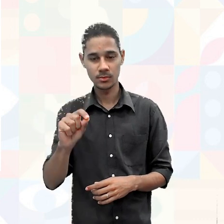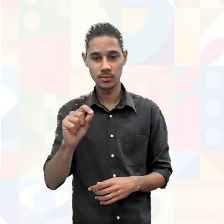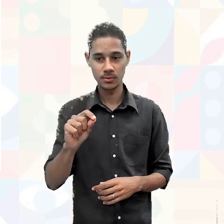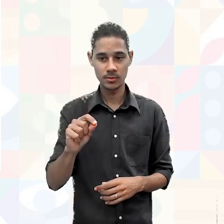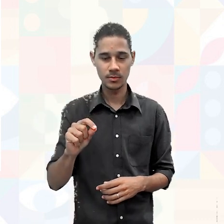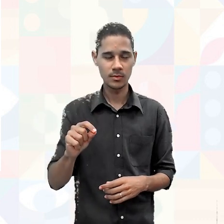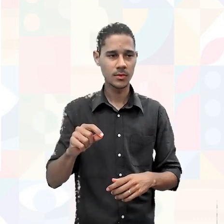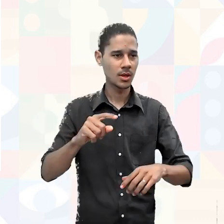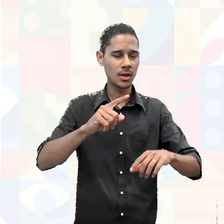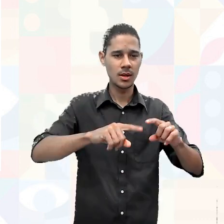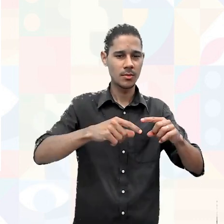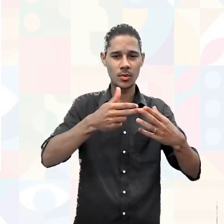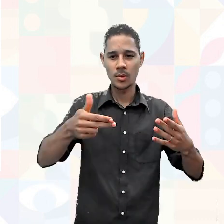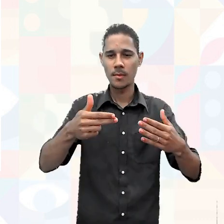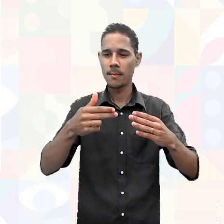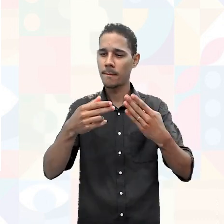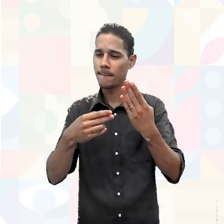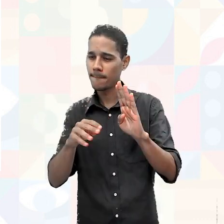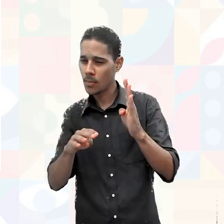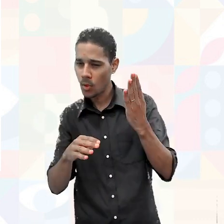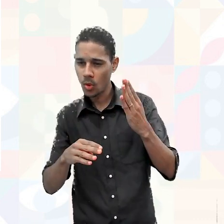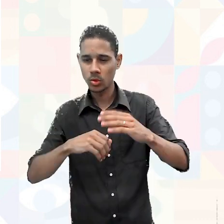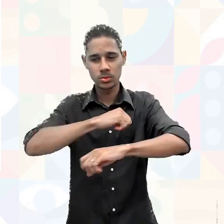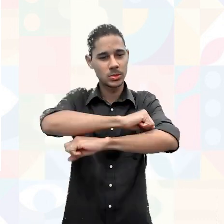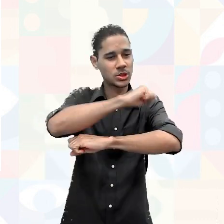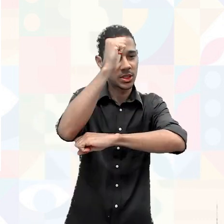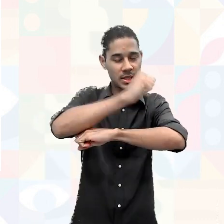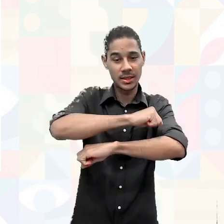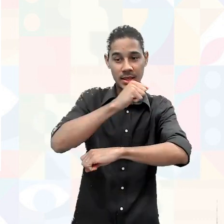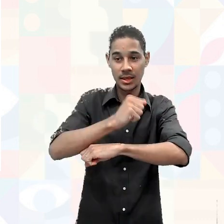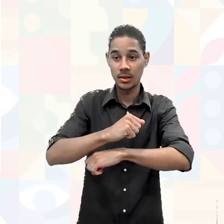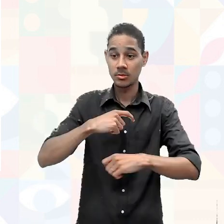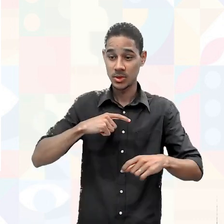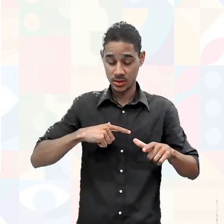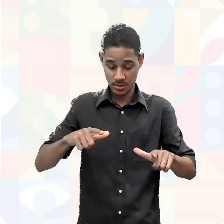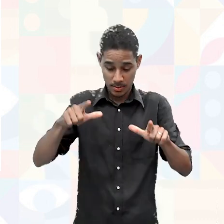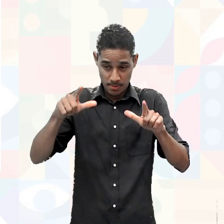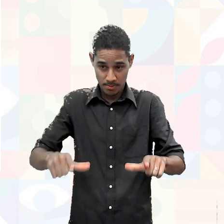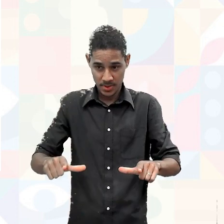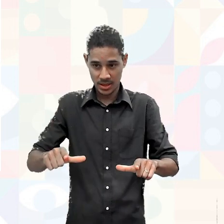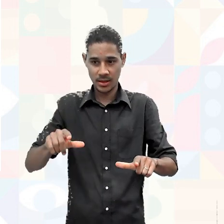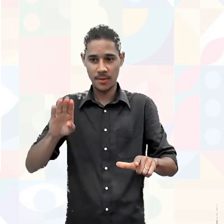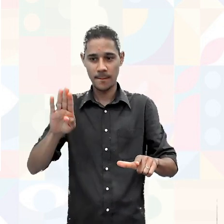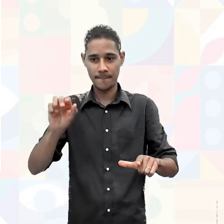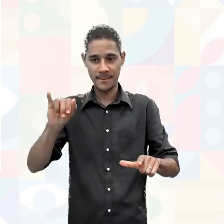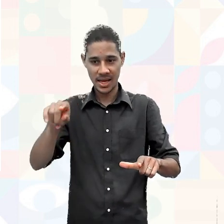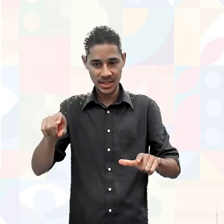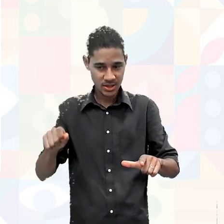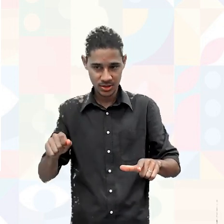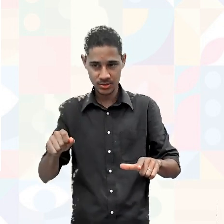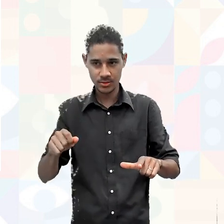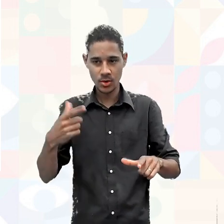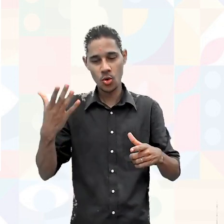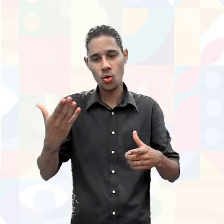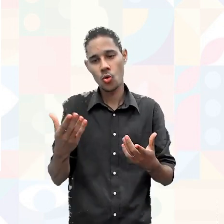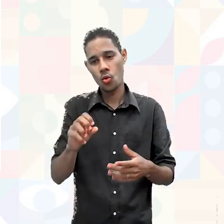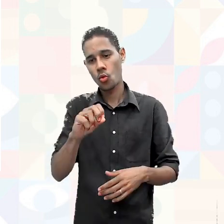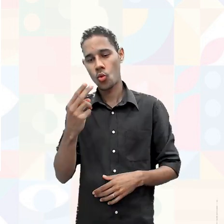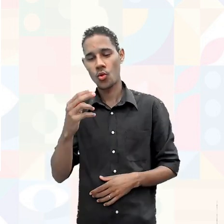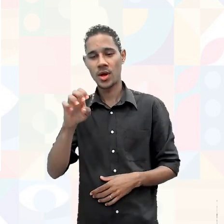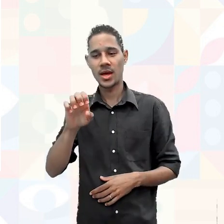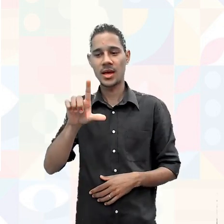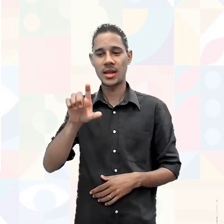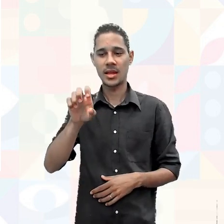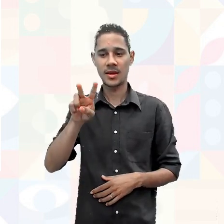elementos como portas e janelas, mostrar planta baixa, à vista ou elevação, também é chamado de